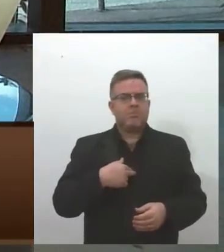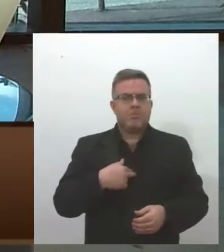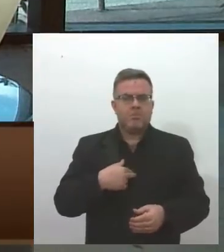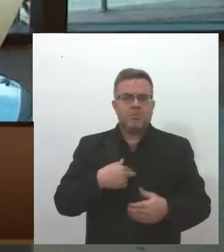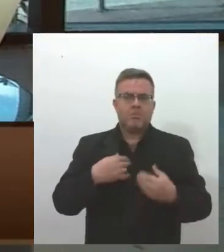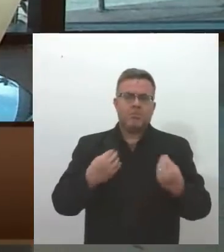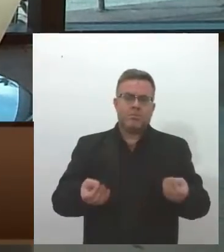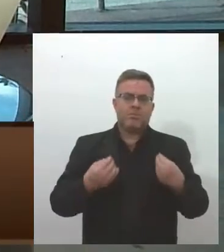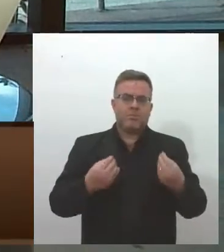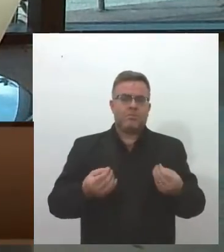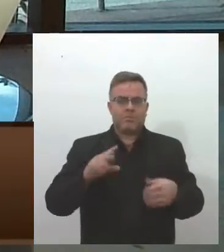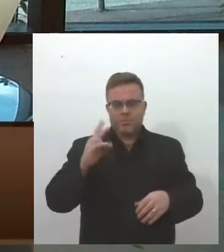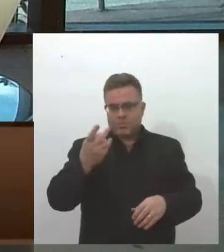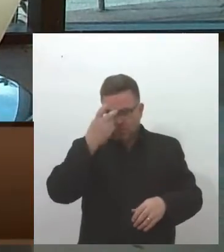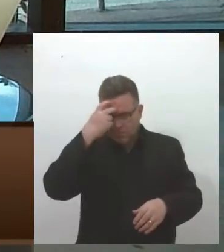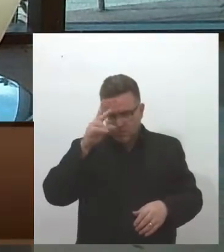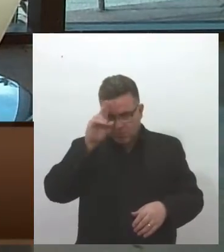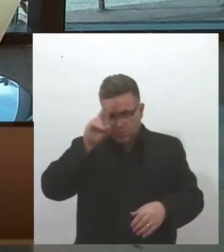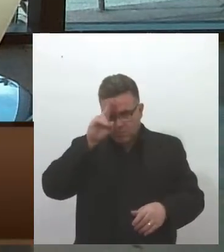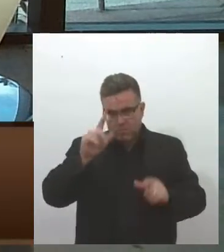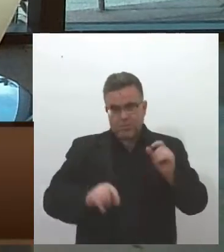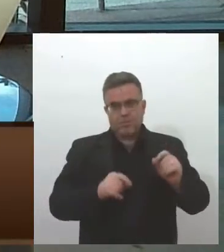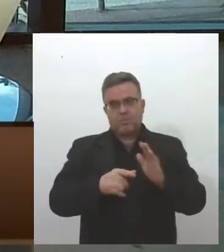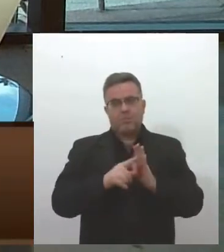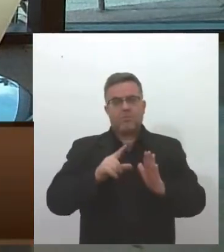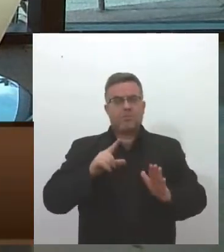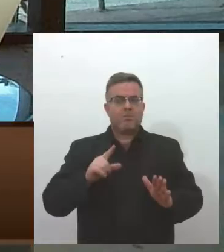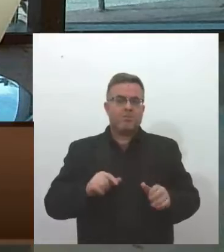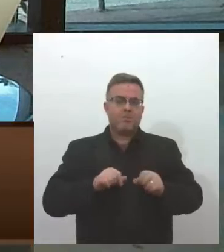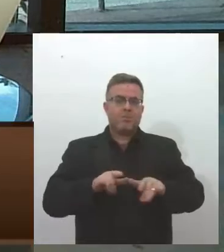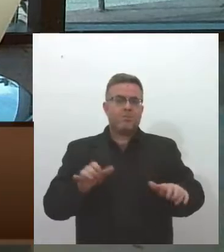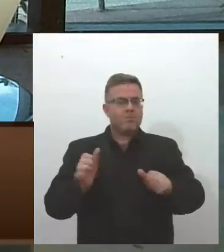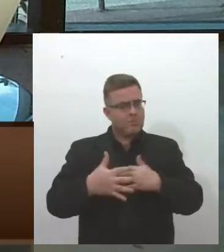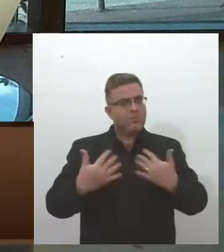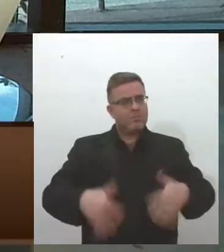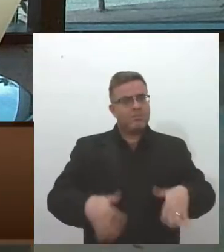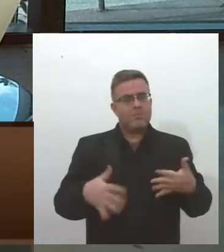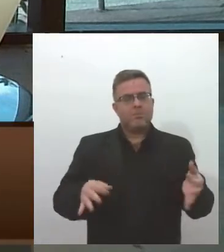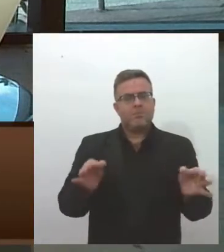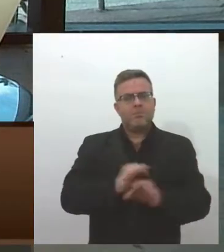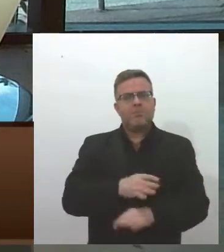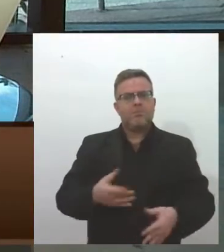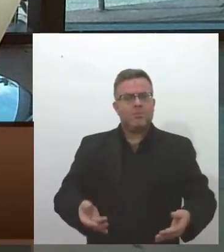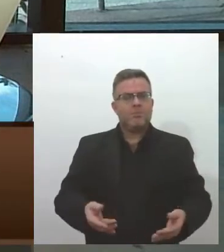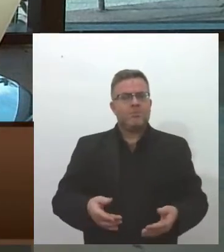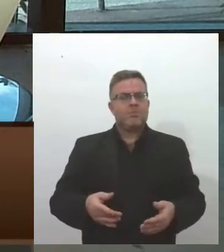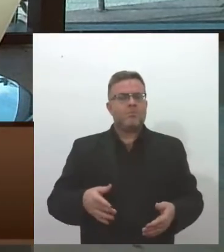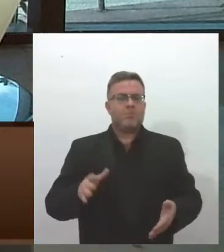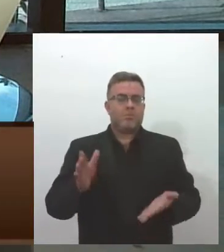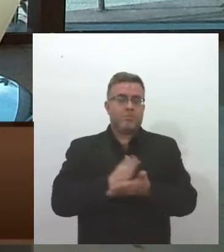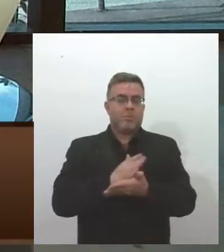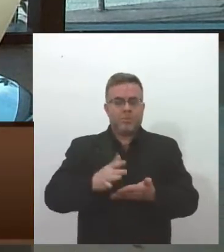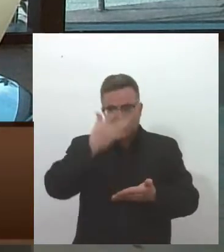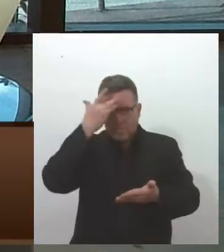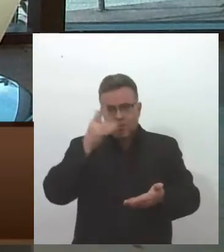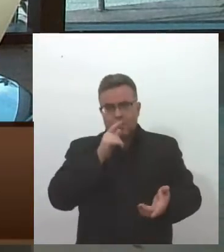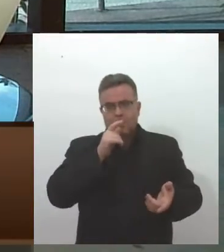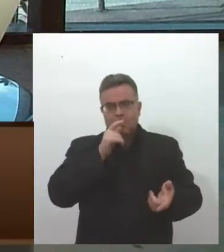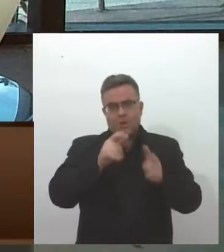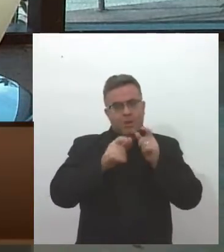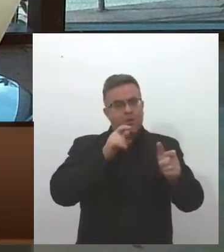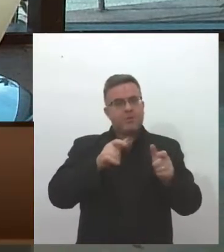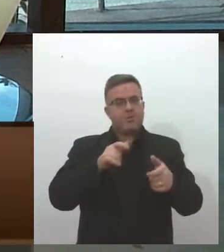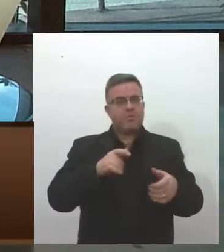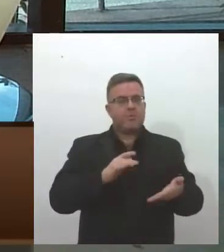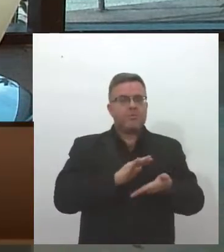histórico, cultural. Mesmo antes da pandemia, a gente ouvia algumas críticas de alguns setores, né, com relação à